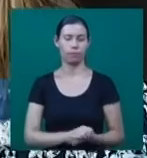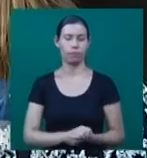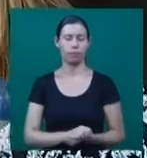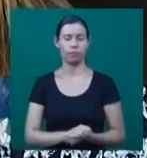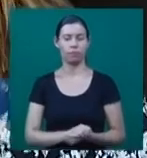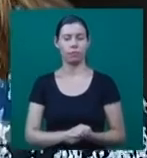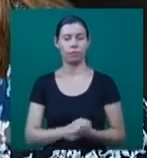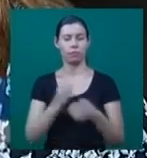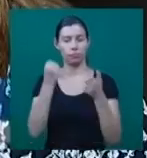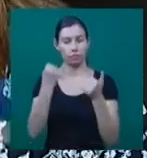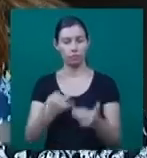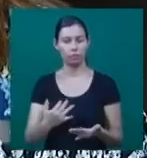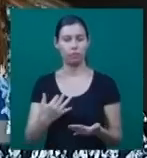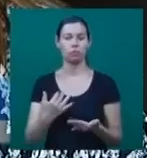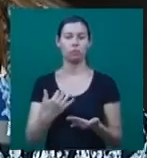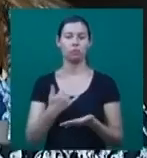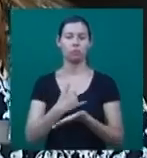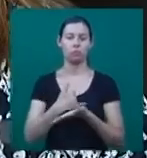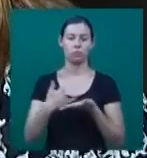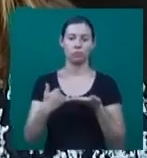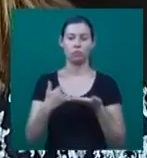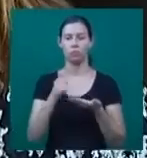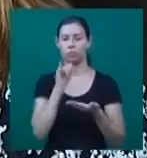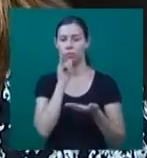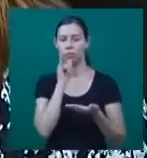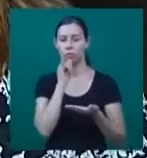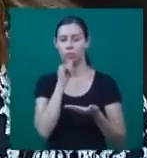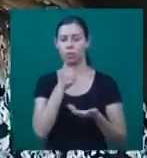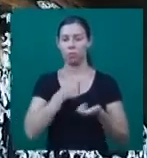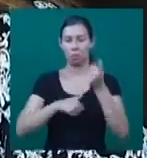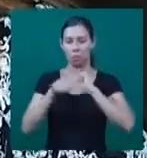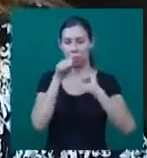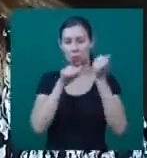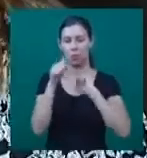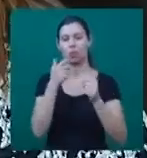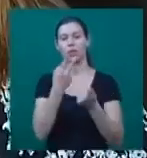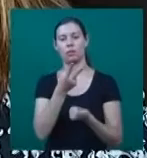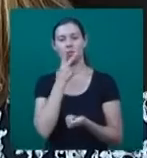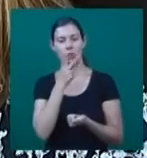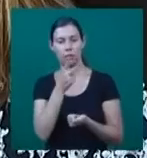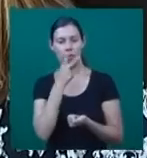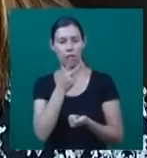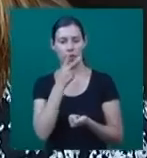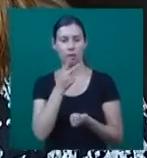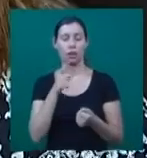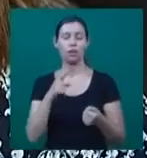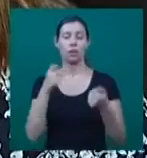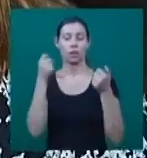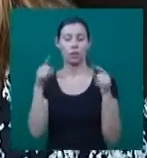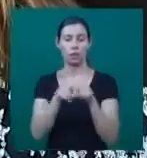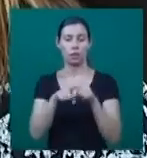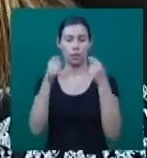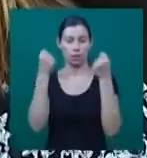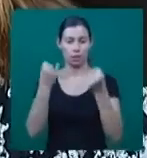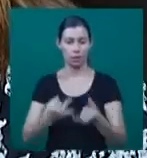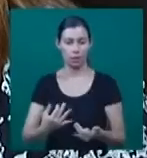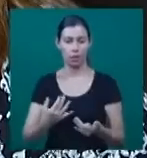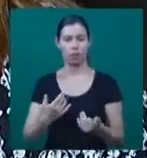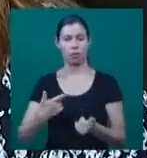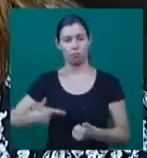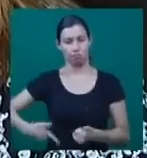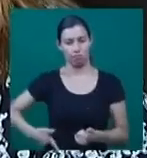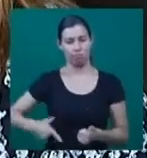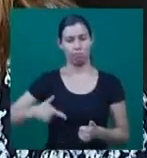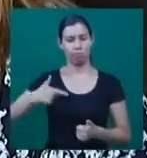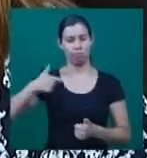organismo, principalmente aquelas que a gente tem em casa, que é o álcool e o cigarro, e falar um pouquinho também do desarmamento, né? A questão da violência hoje